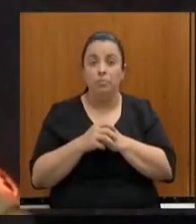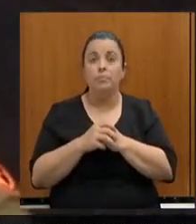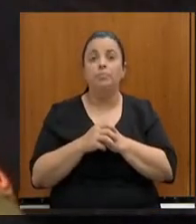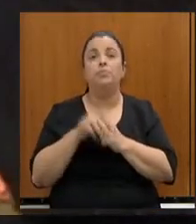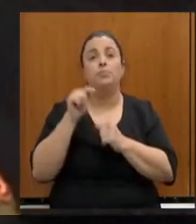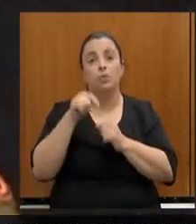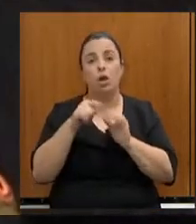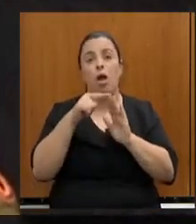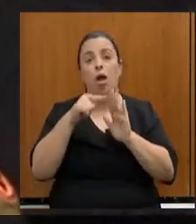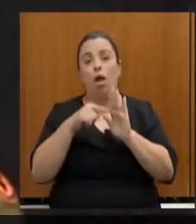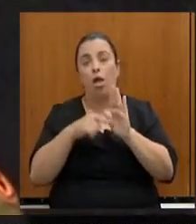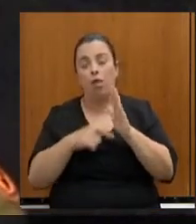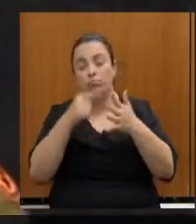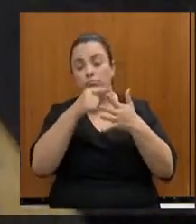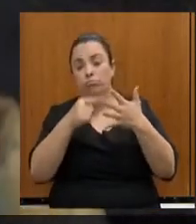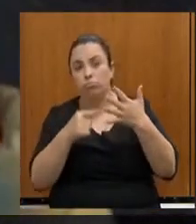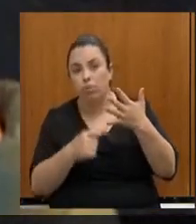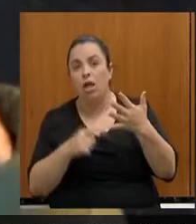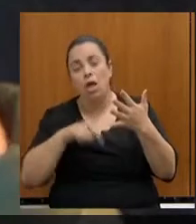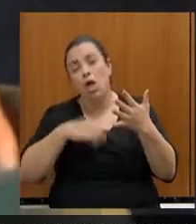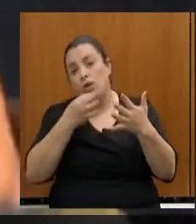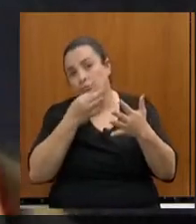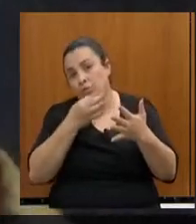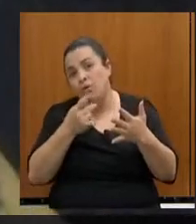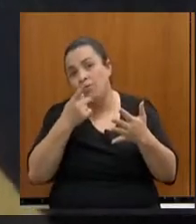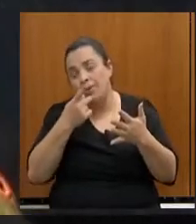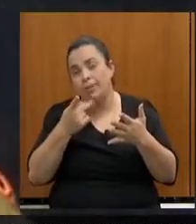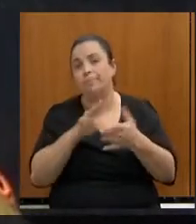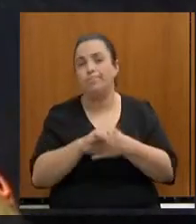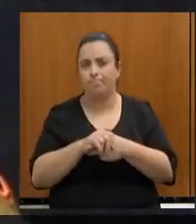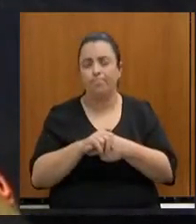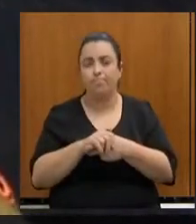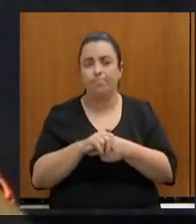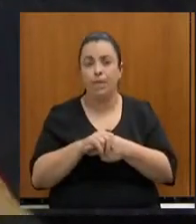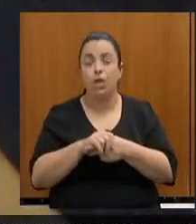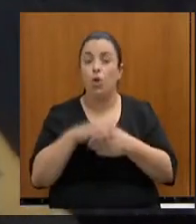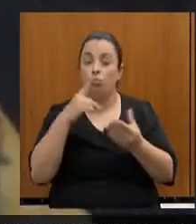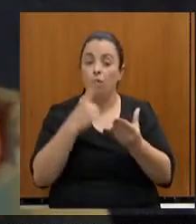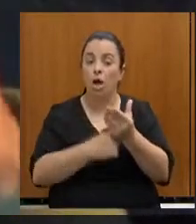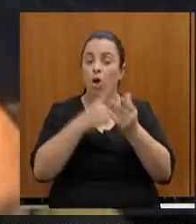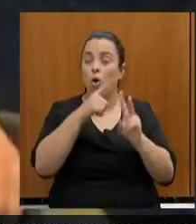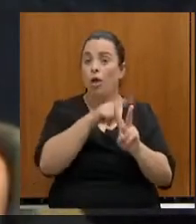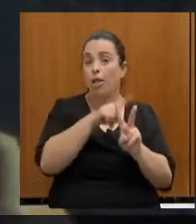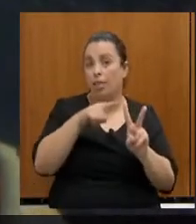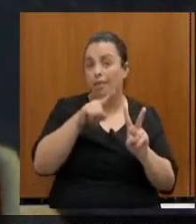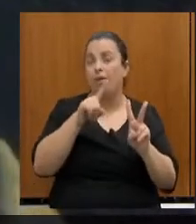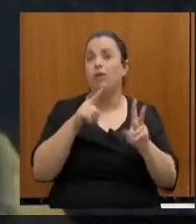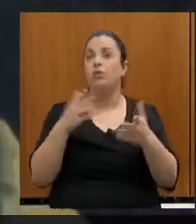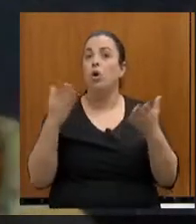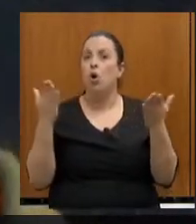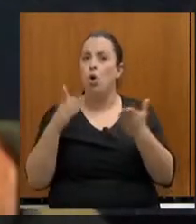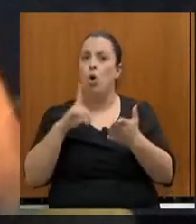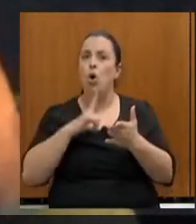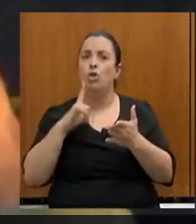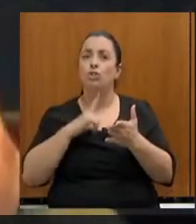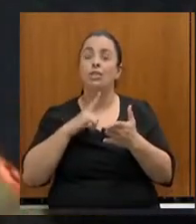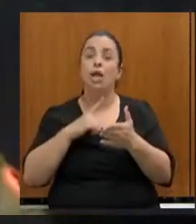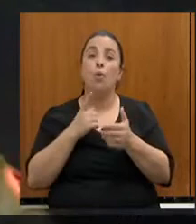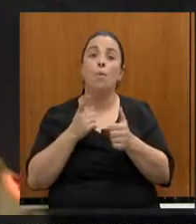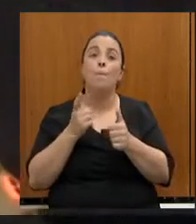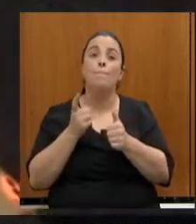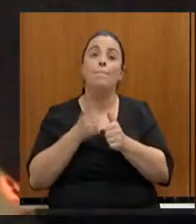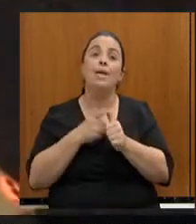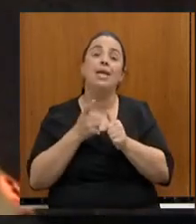essas pessoas que eu gostaria de colocar para nós terminarmos com relação a cor da vaga nós temos hoje uma tendência